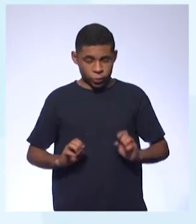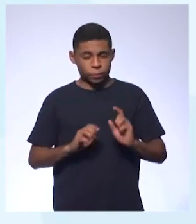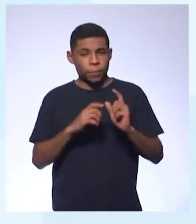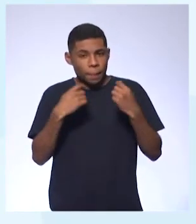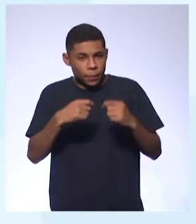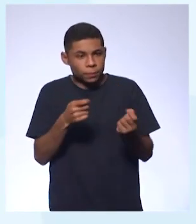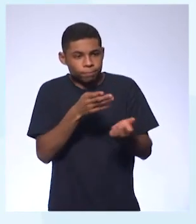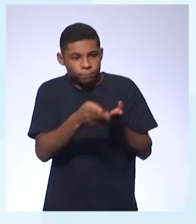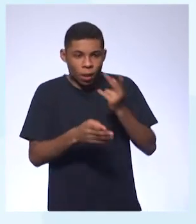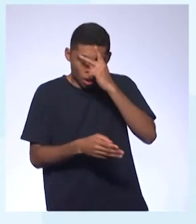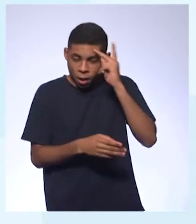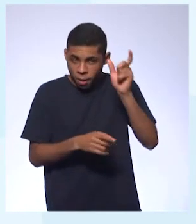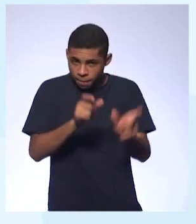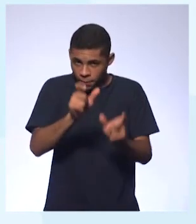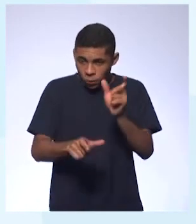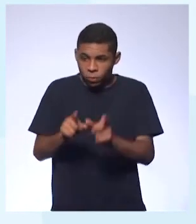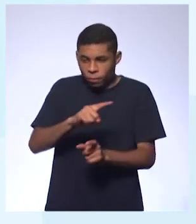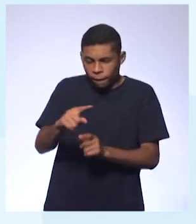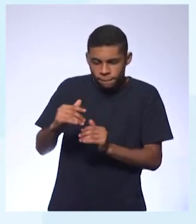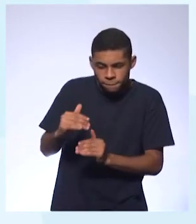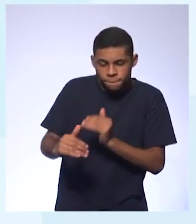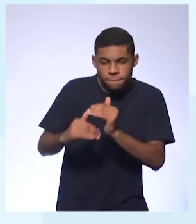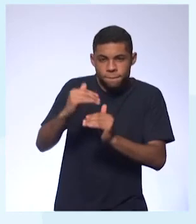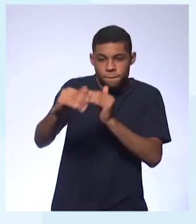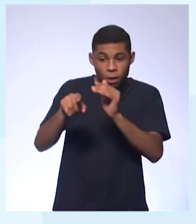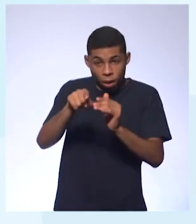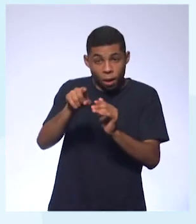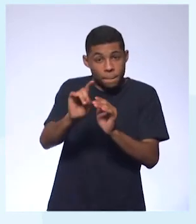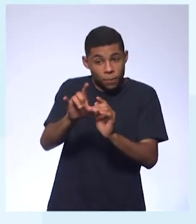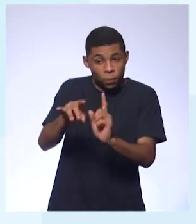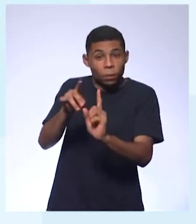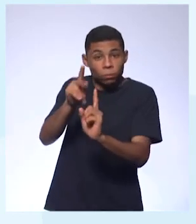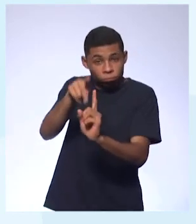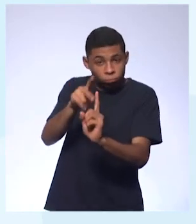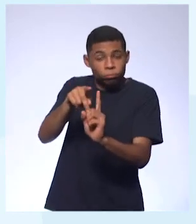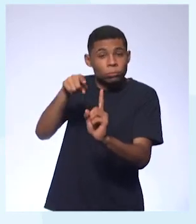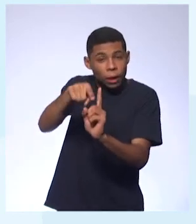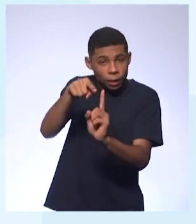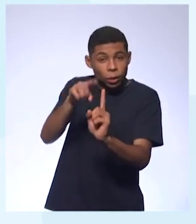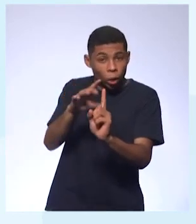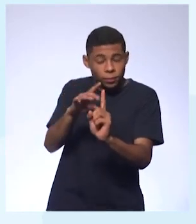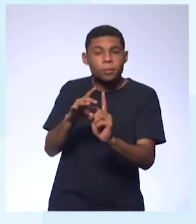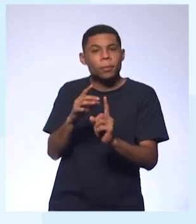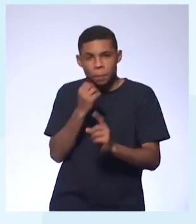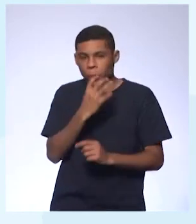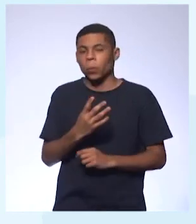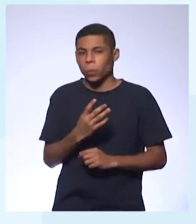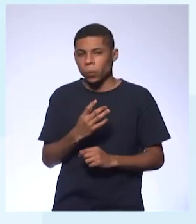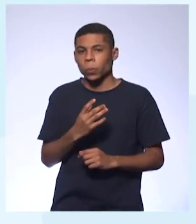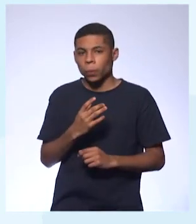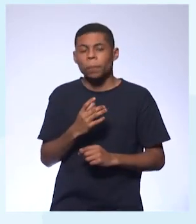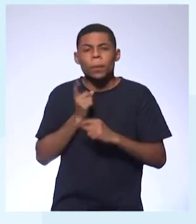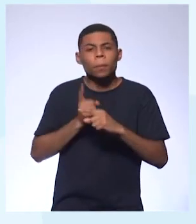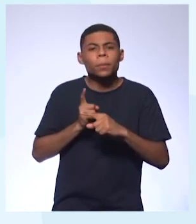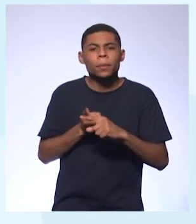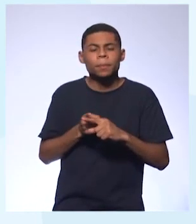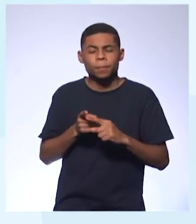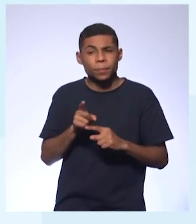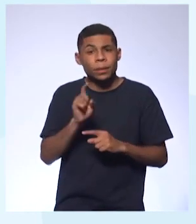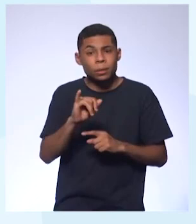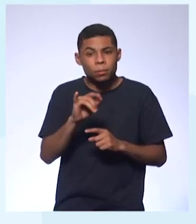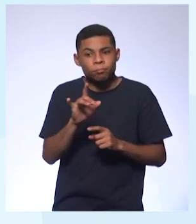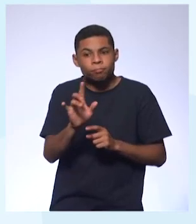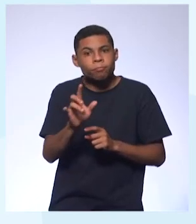com pessoas em processos de autoavaliação pode fazer toda a diferença. Se os resultados